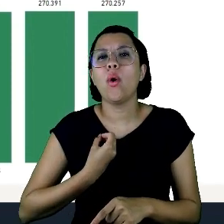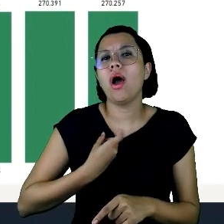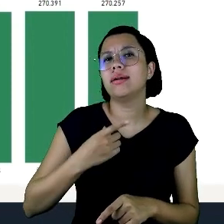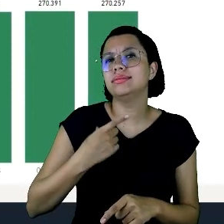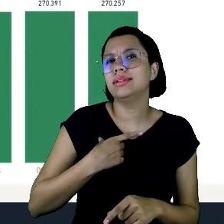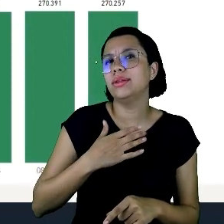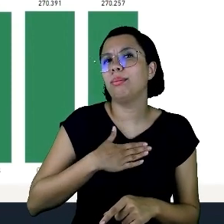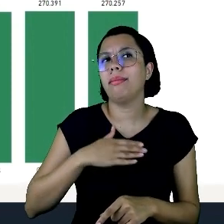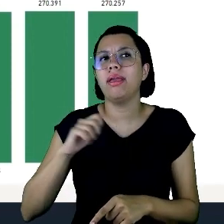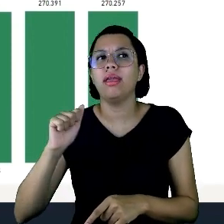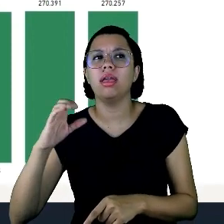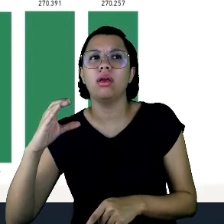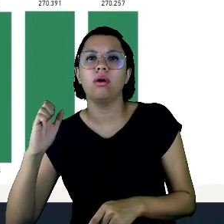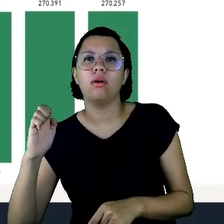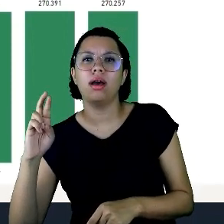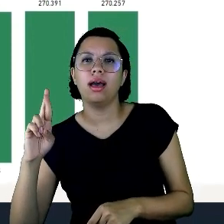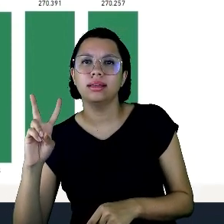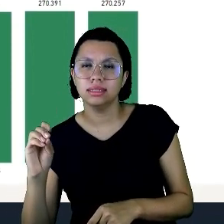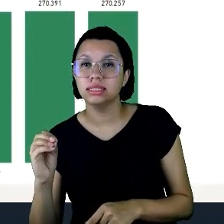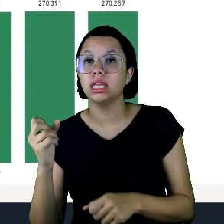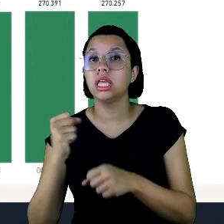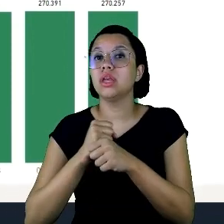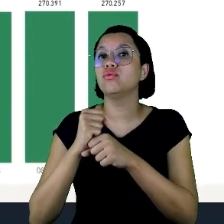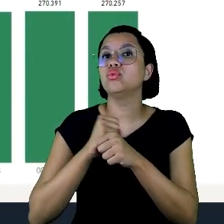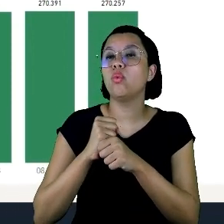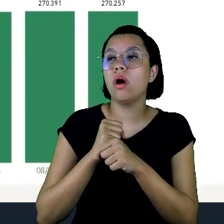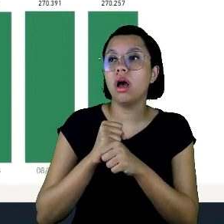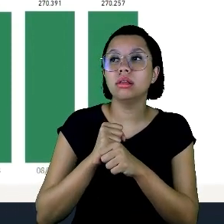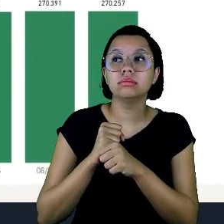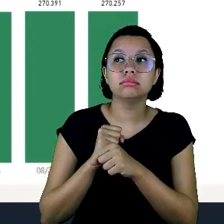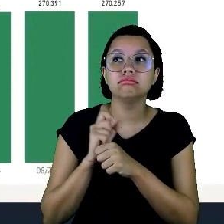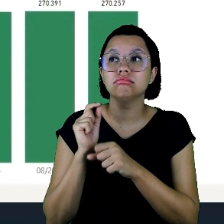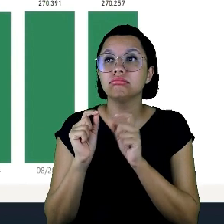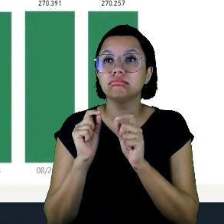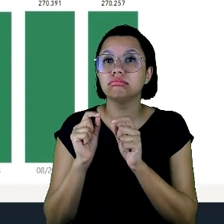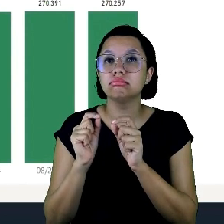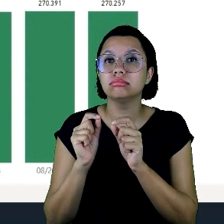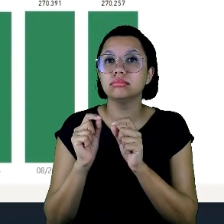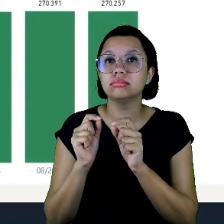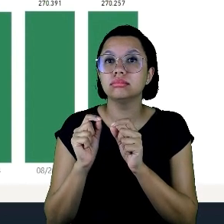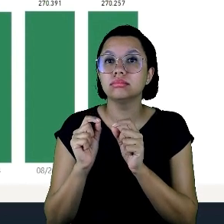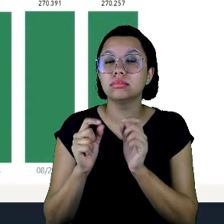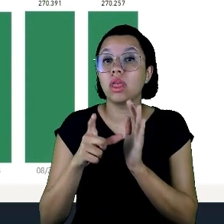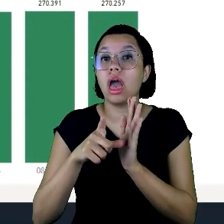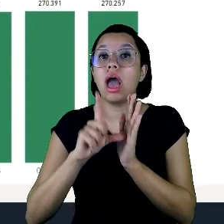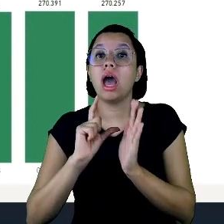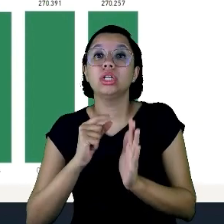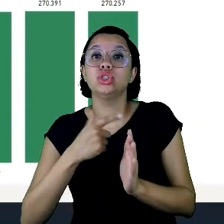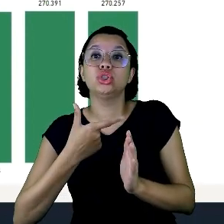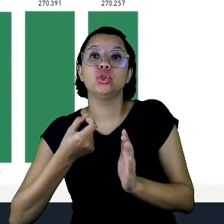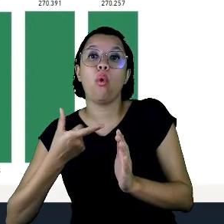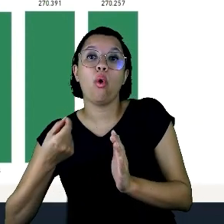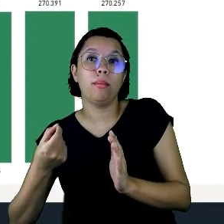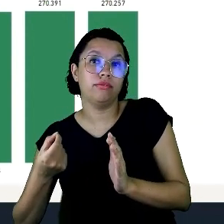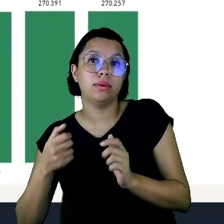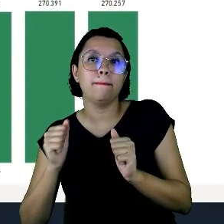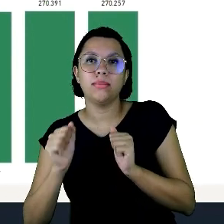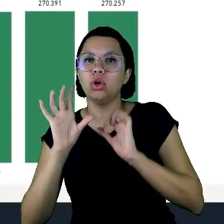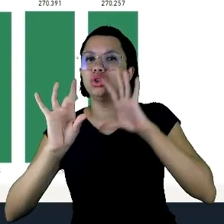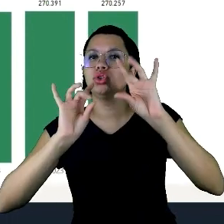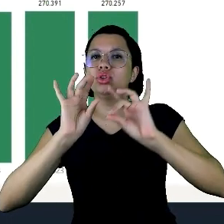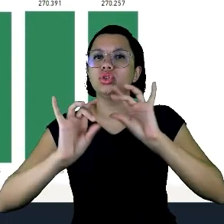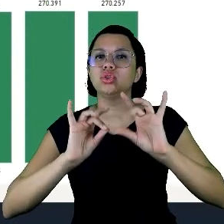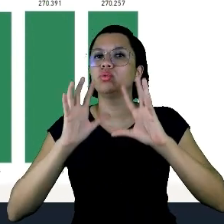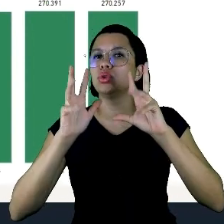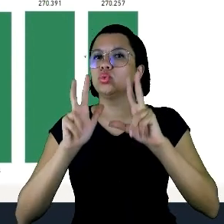né? Quantos processos eu tenho no meu acervo com o ano da distribuição anterior a 2020. Então, você